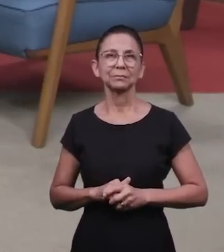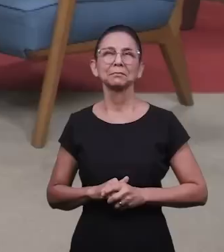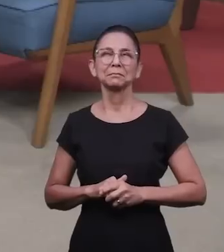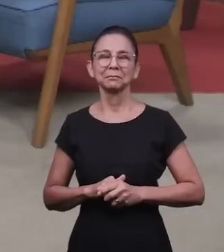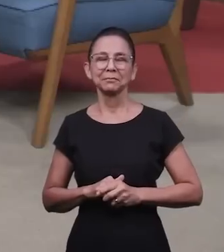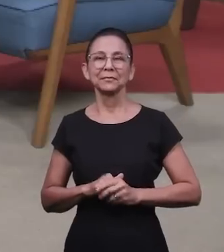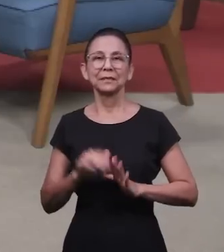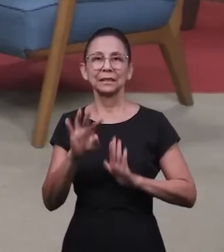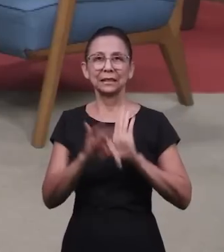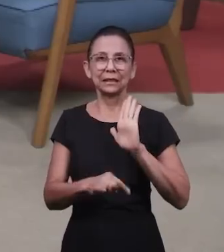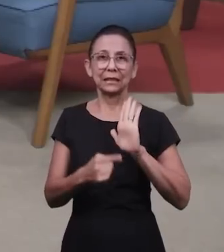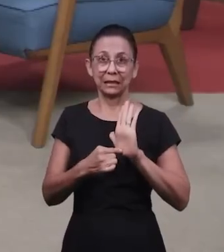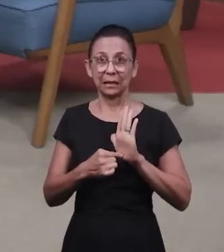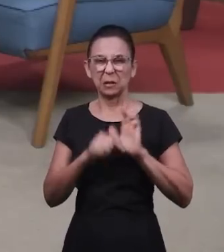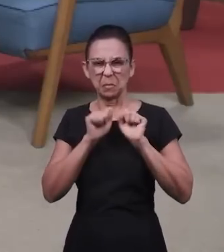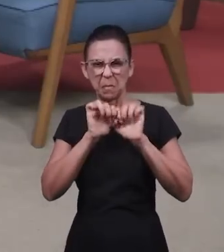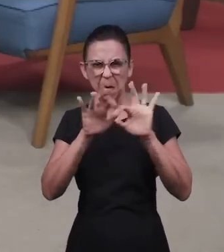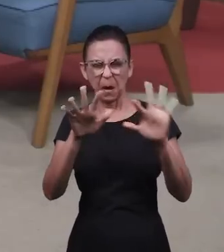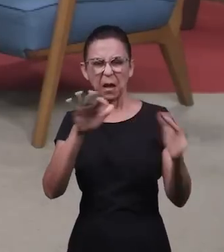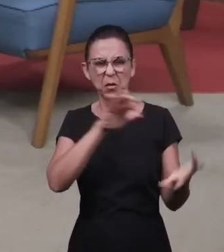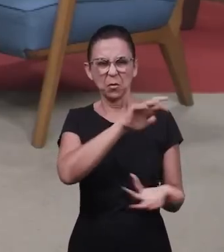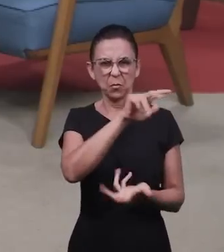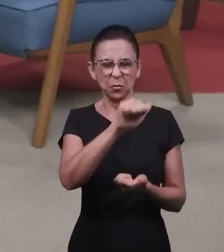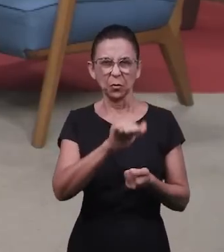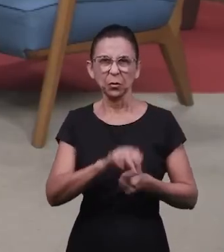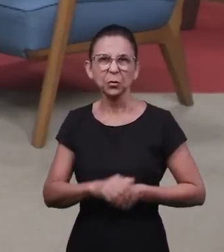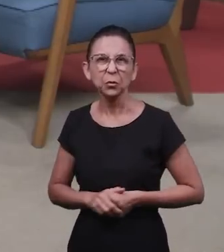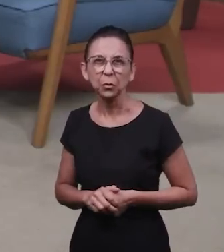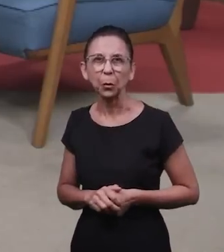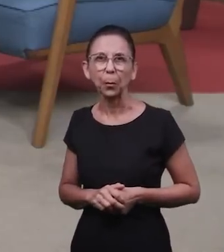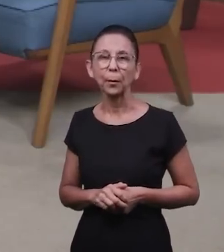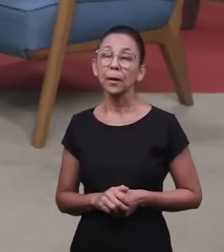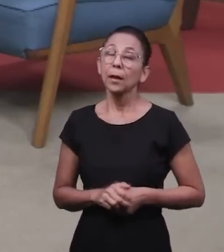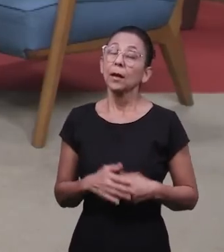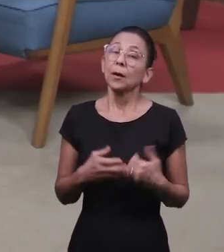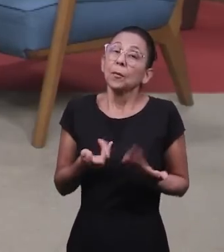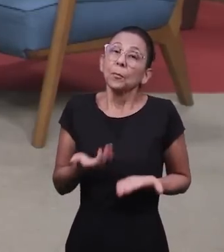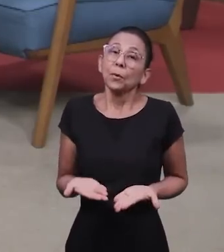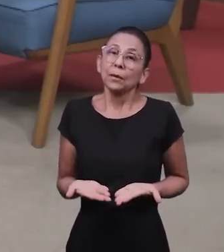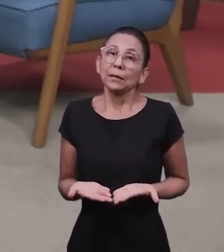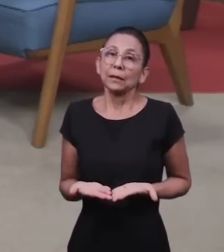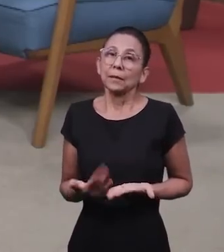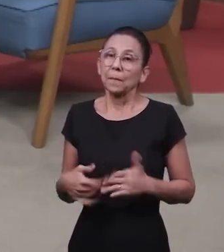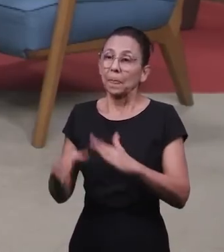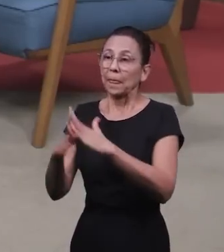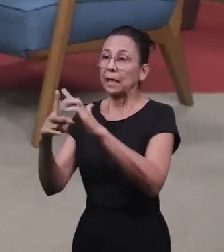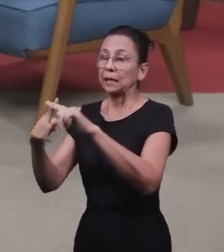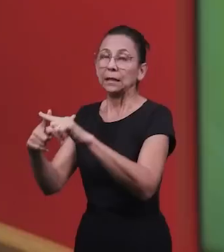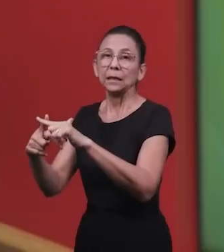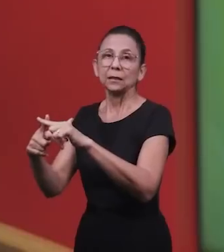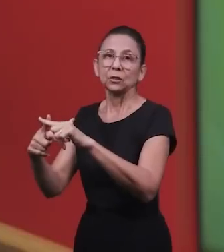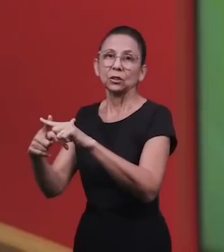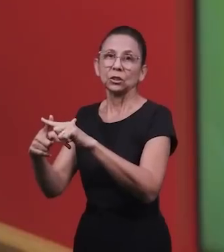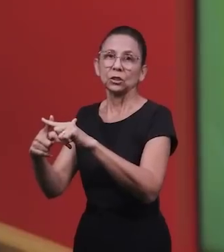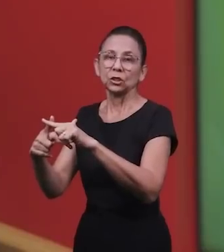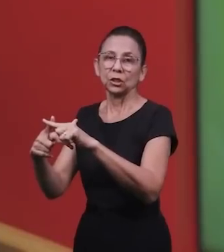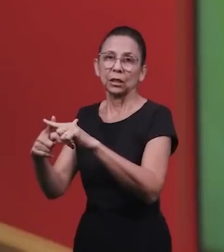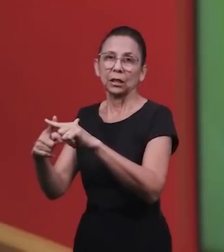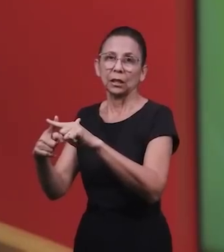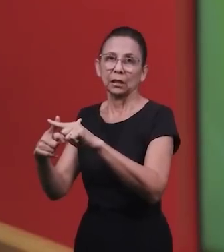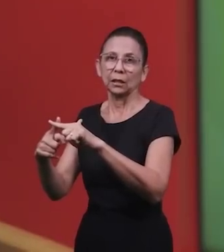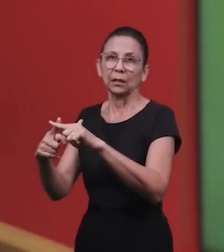em diversos aspectos, porque mostra, entre outras coisas, que não existe igreja sem Espírito Santo.